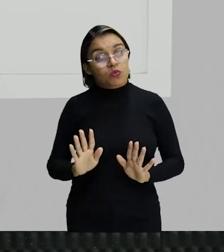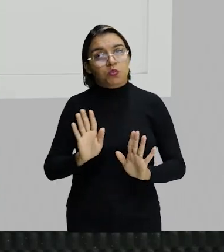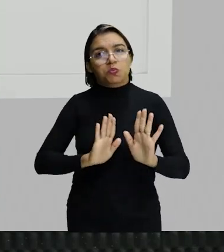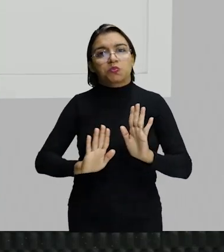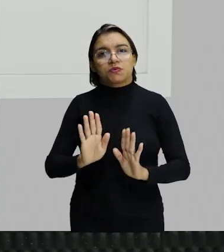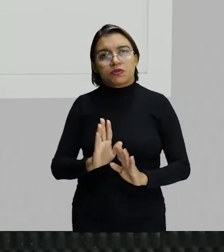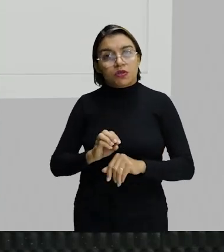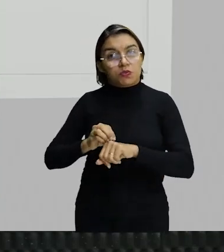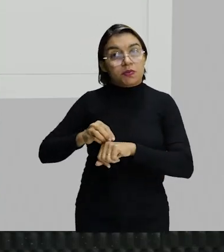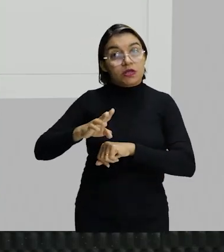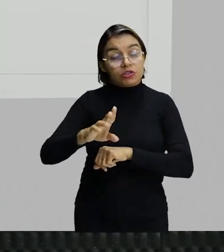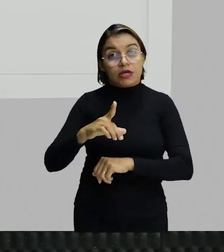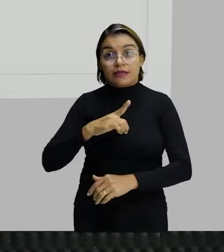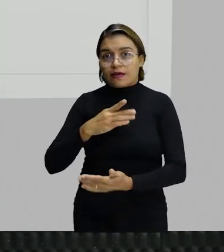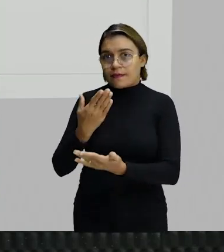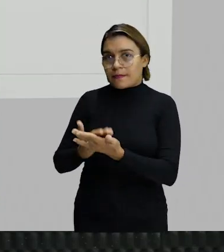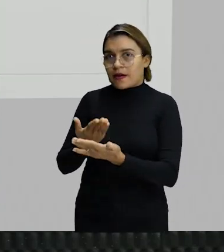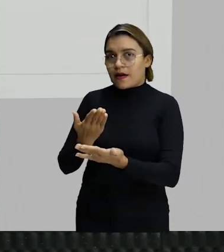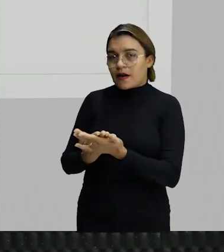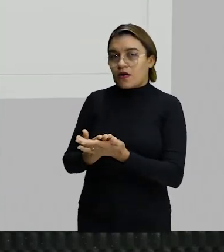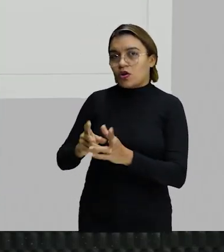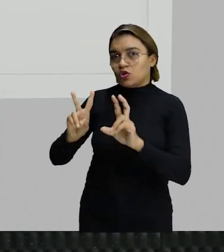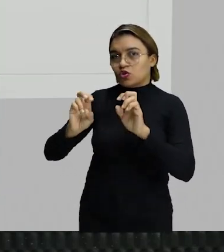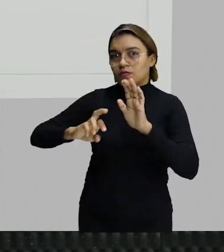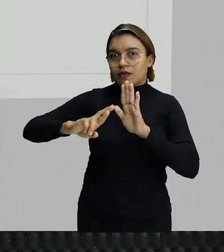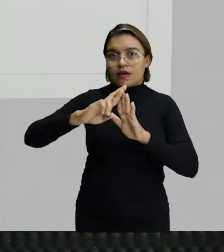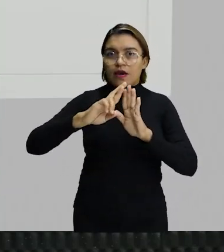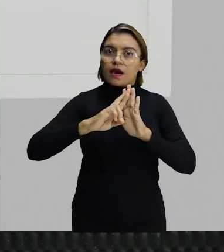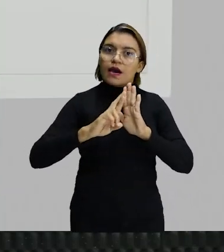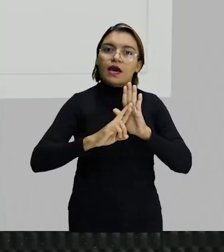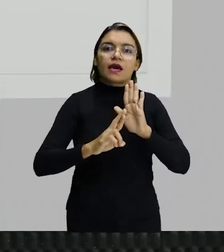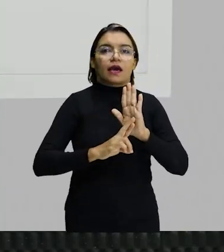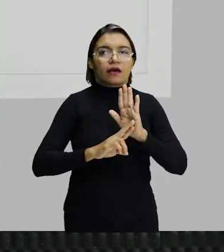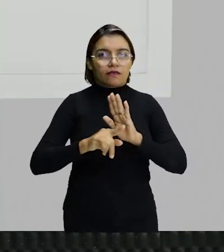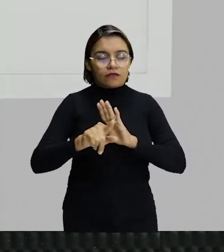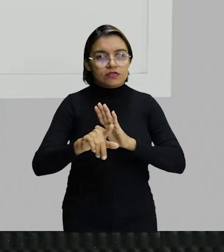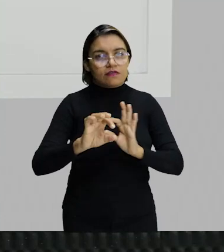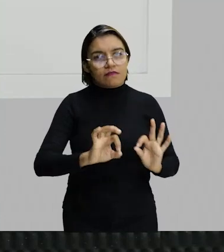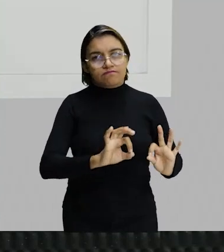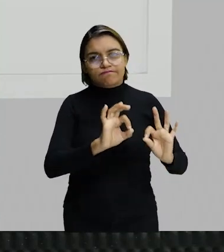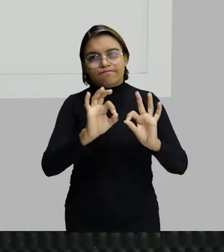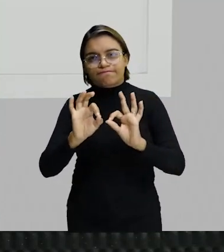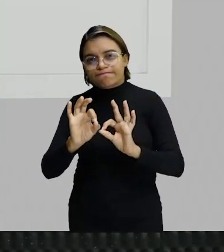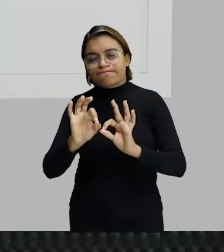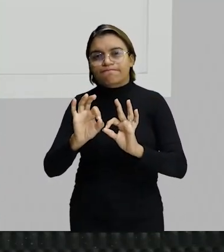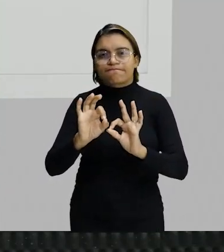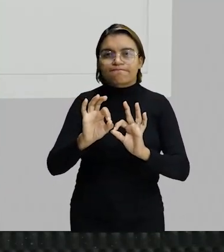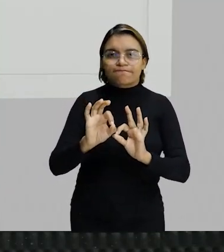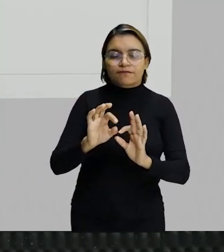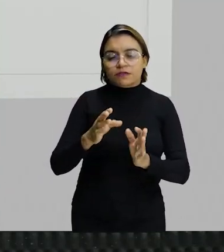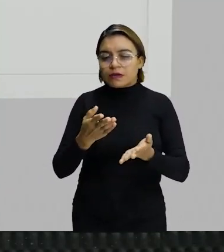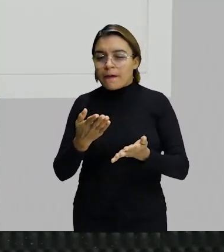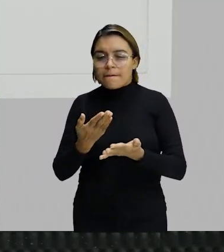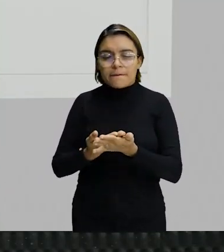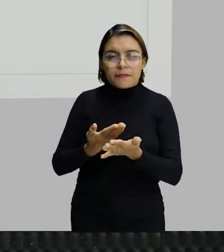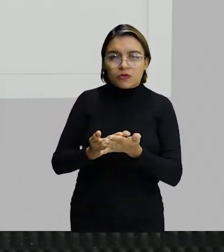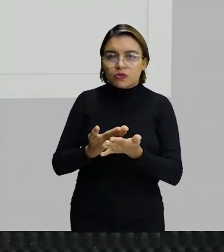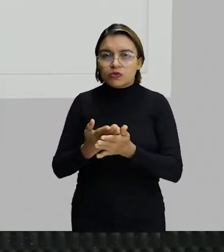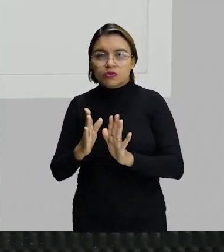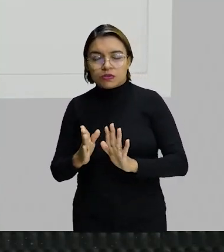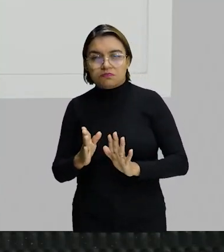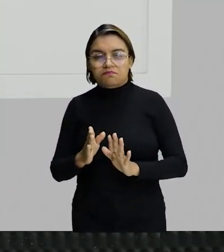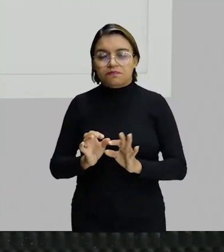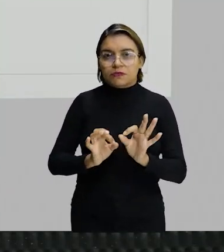dica. Temos uma aula aqui sobre as regras, então vai lá, dá uma olhadinha para você conseguir, né, estruturar isso direitinho, tá